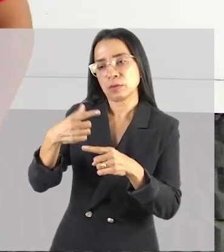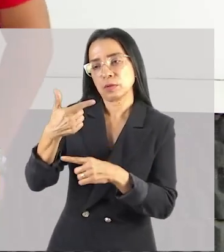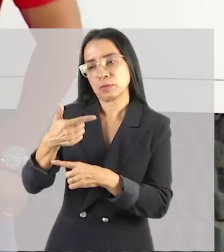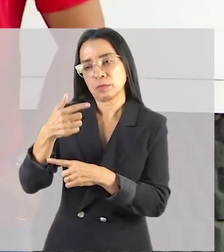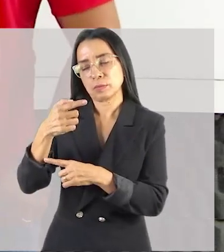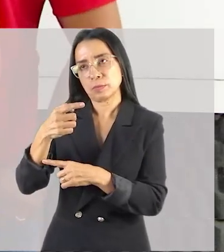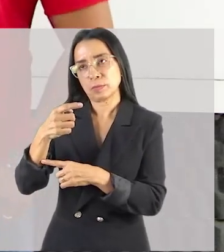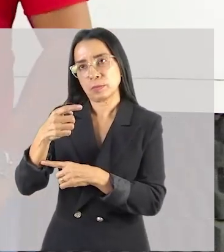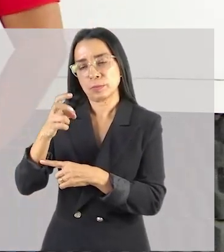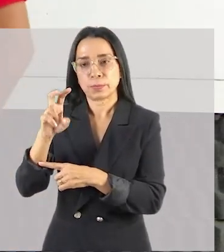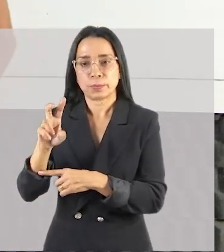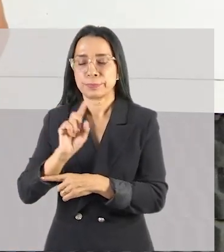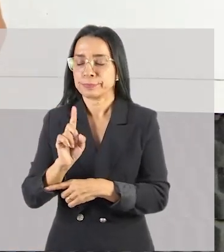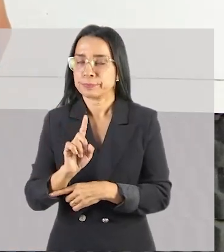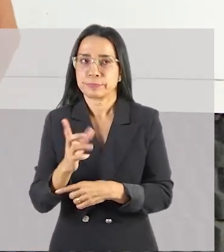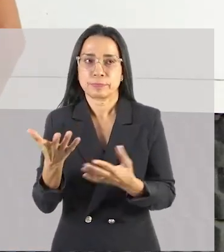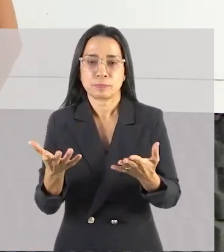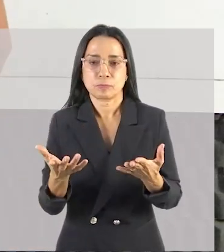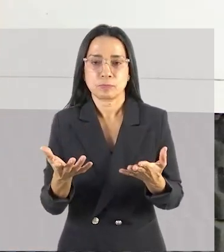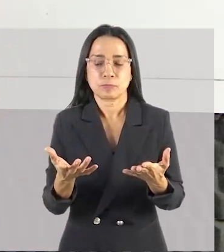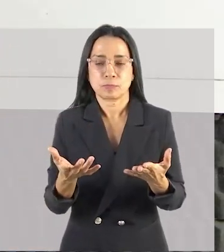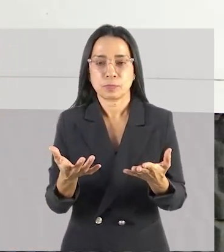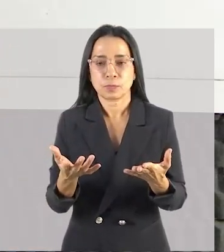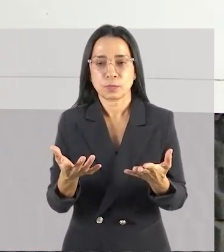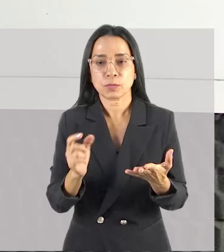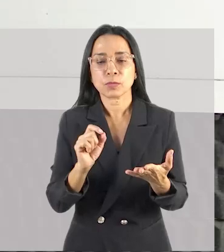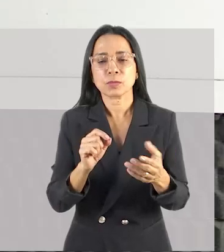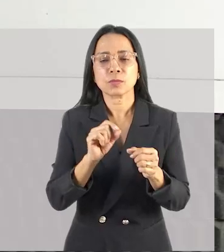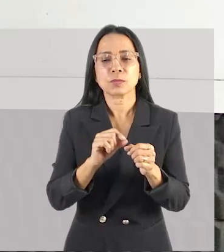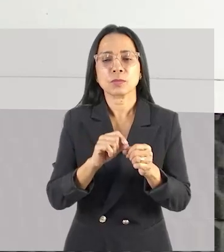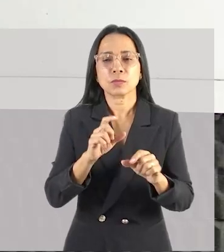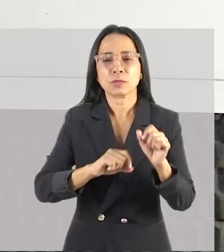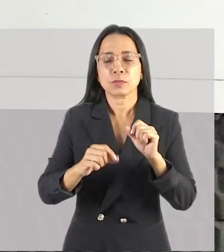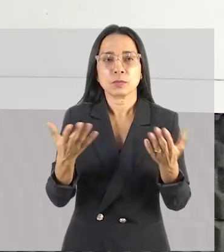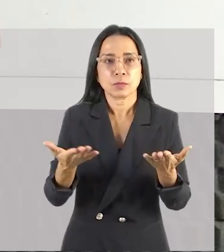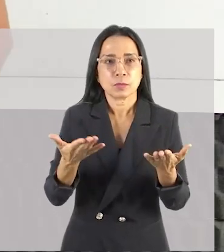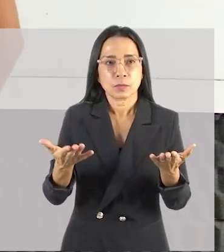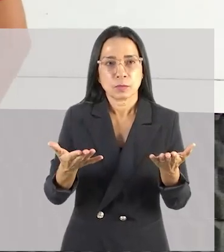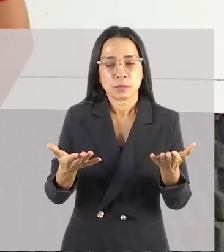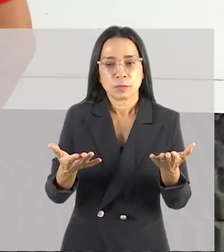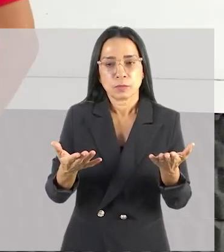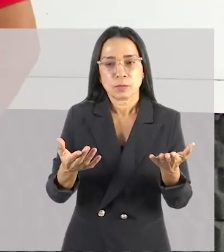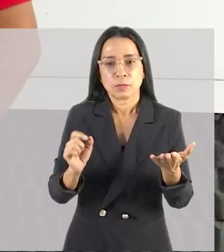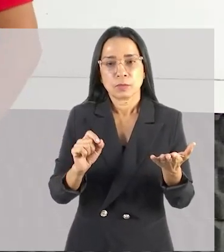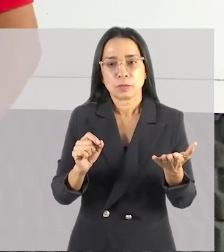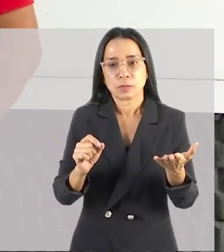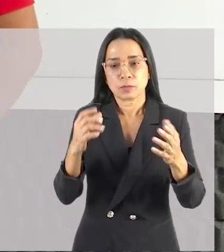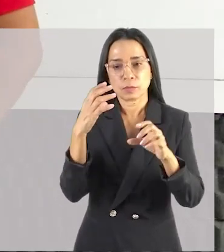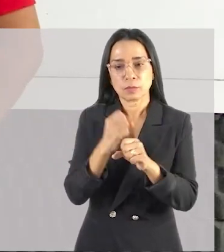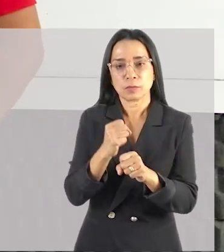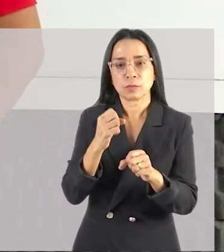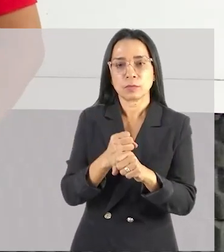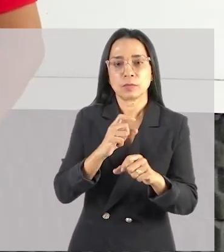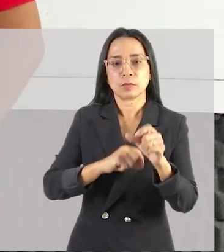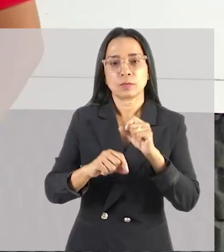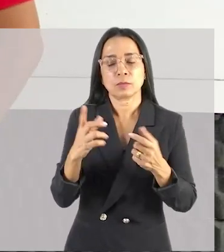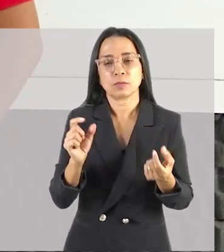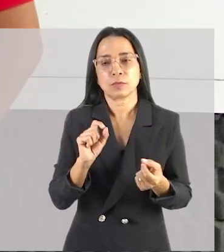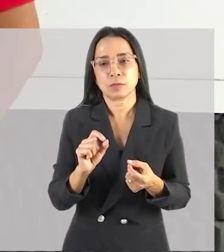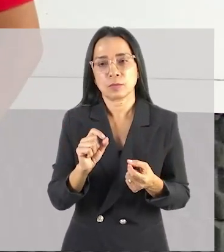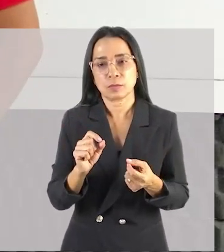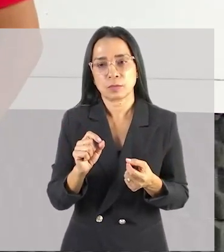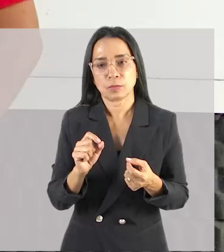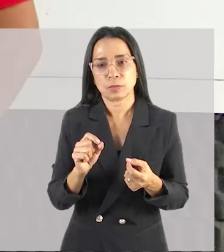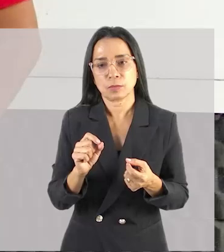Certo? Então o que eu devo fazer? Ora, pessoal, você vai fazer o seguinte, você vai calcular